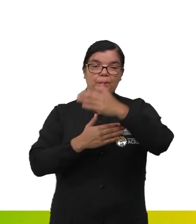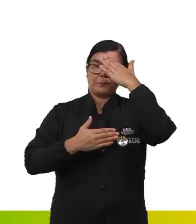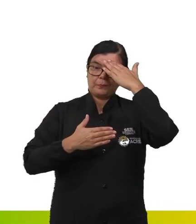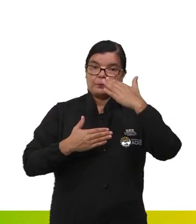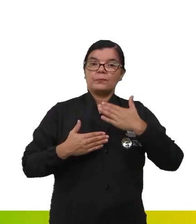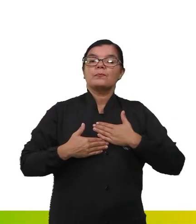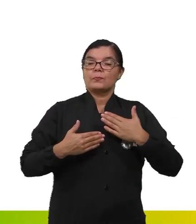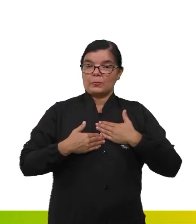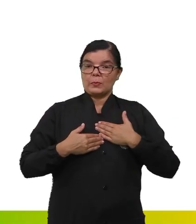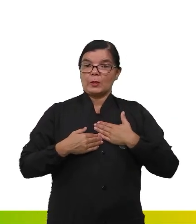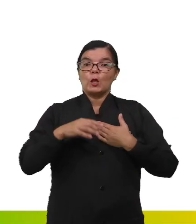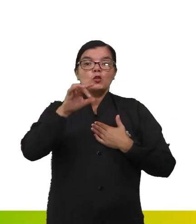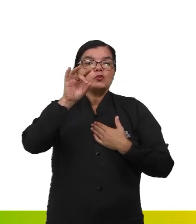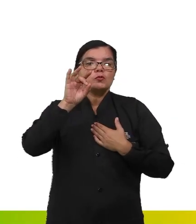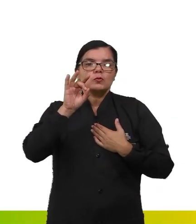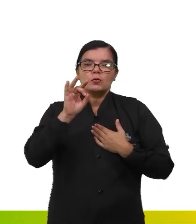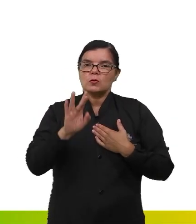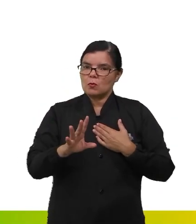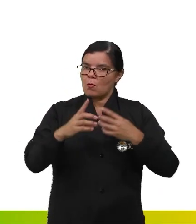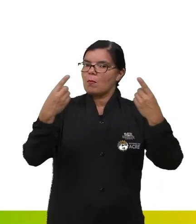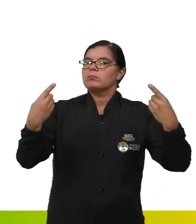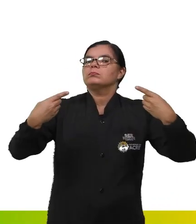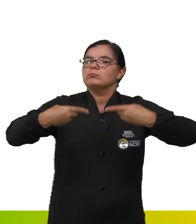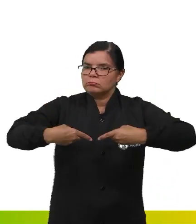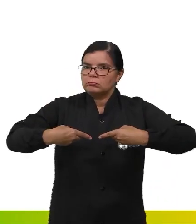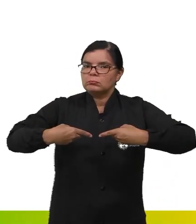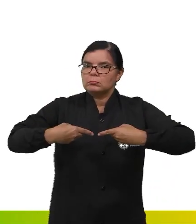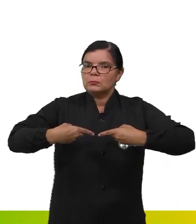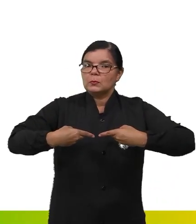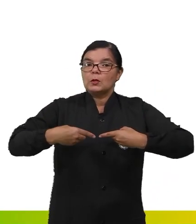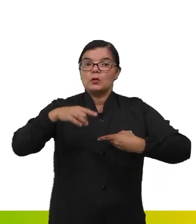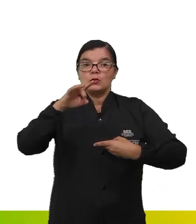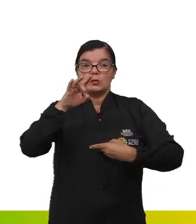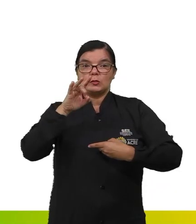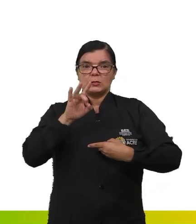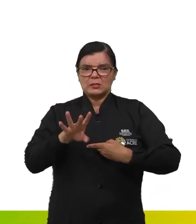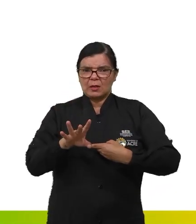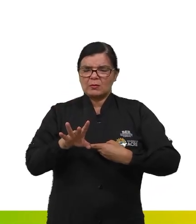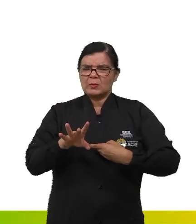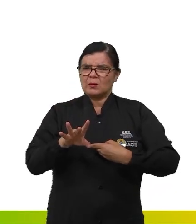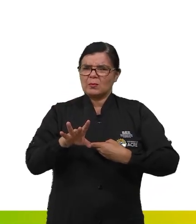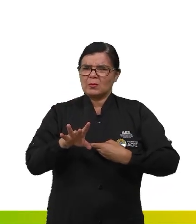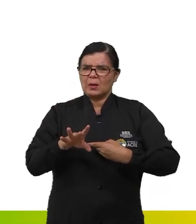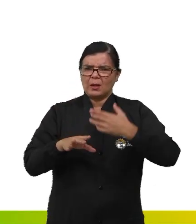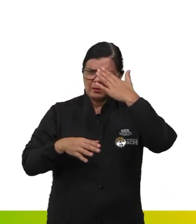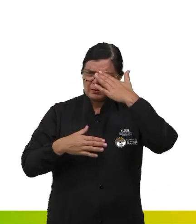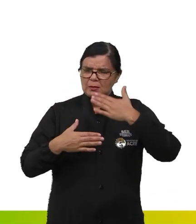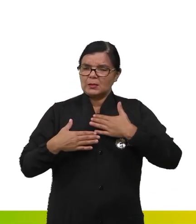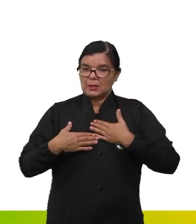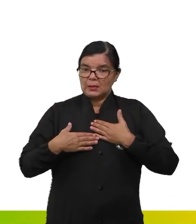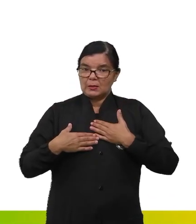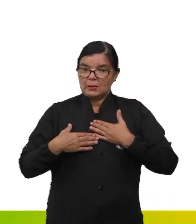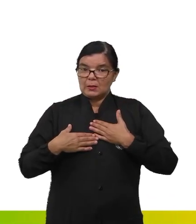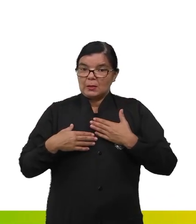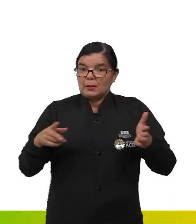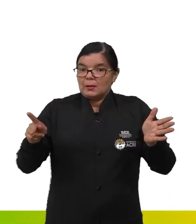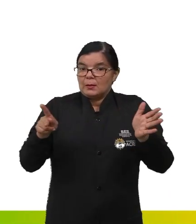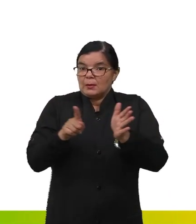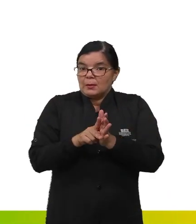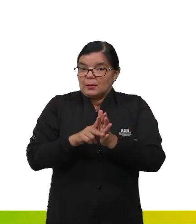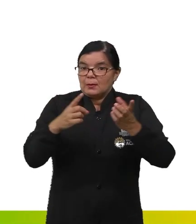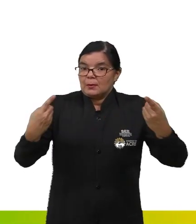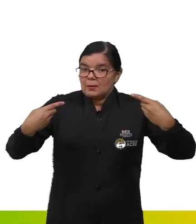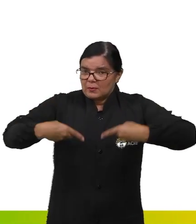corporais são atividades exclusivamente competitivas. Práticas corporais